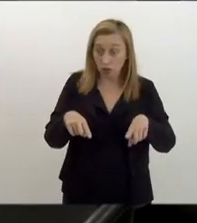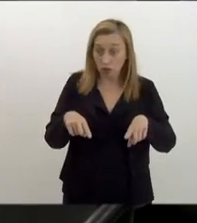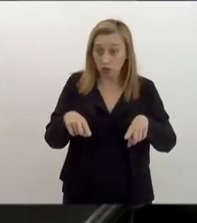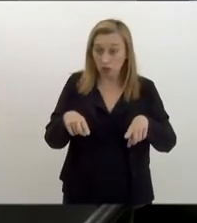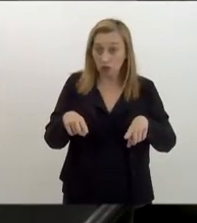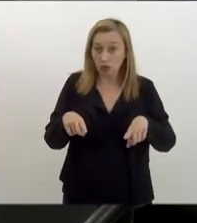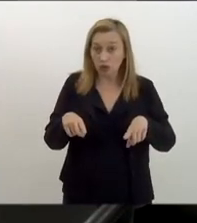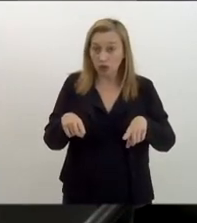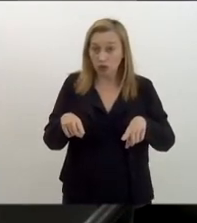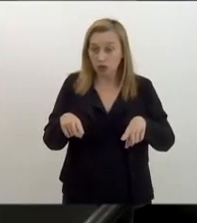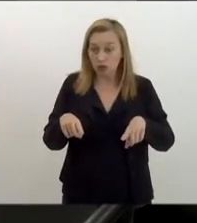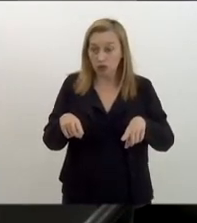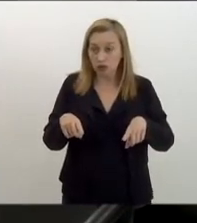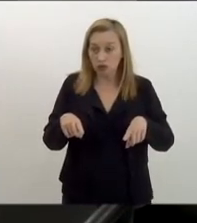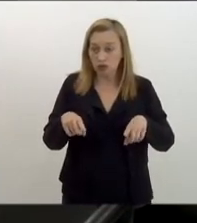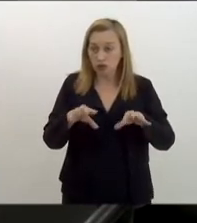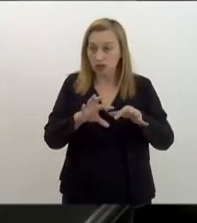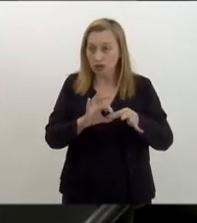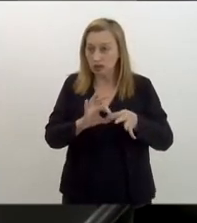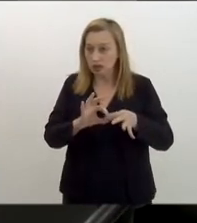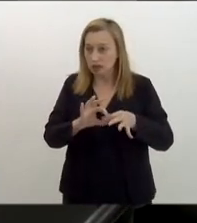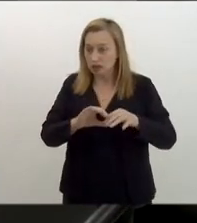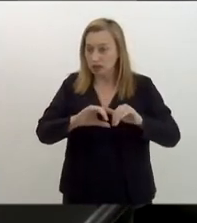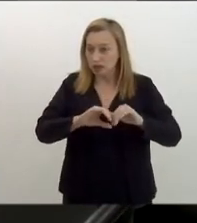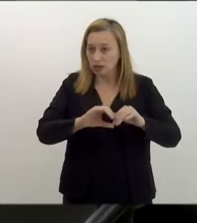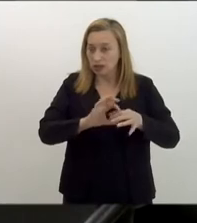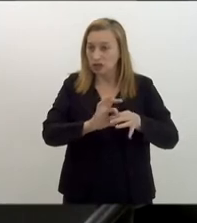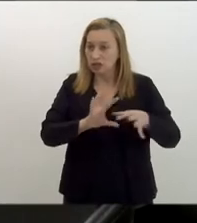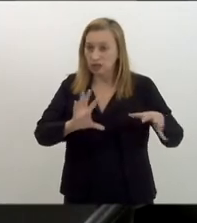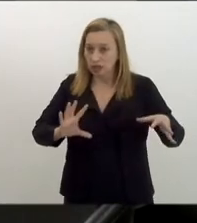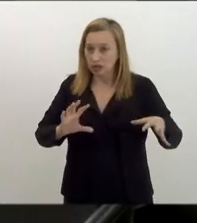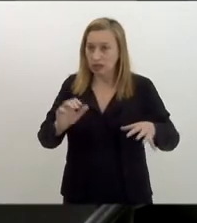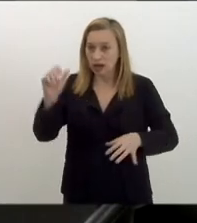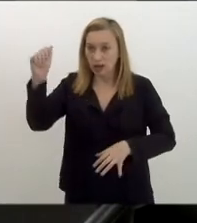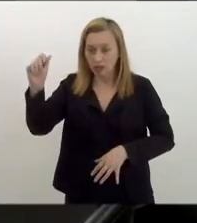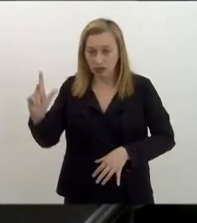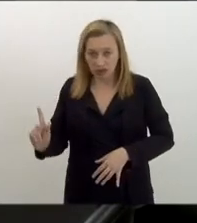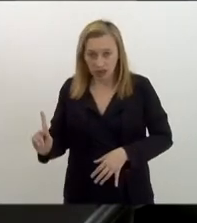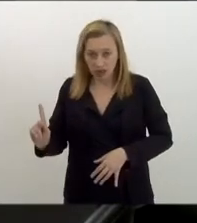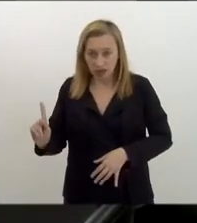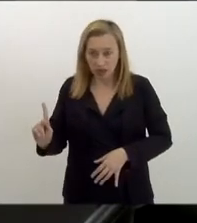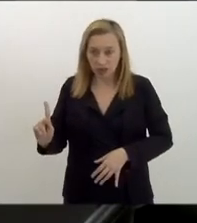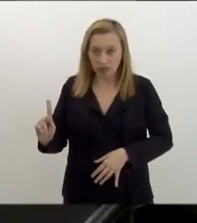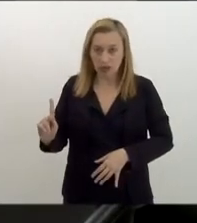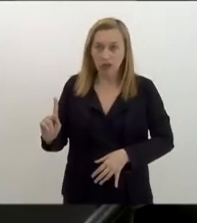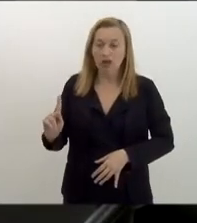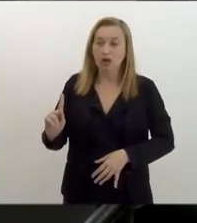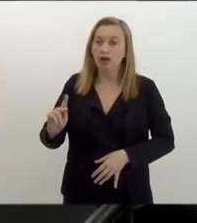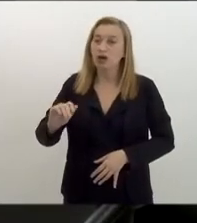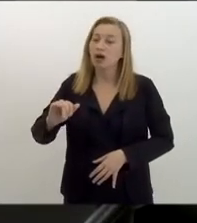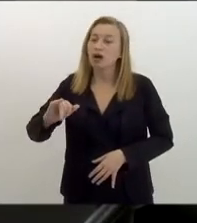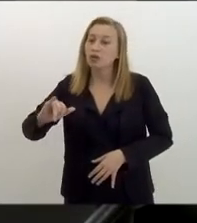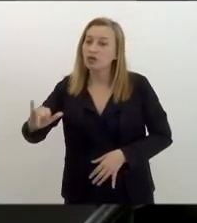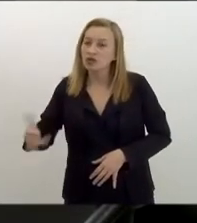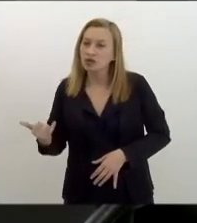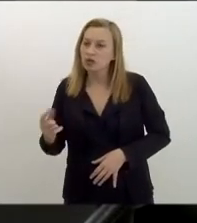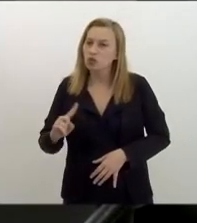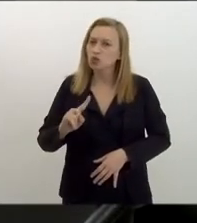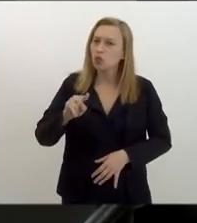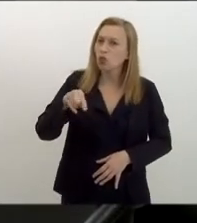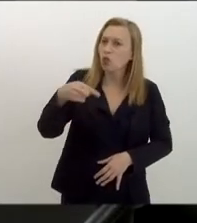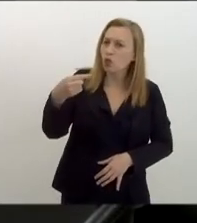de alguma forma destinados aposentadoria aproveitamento em alguma outra